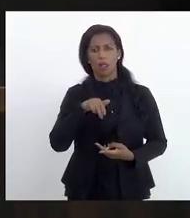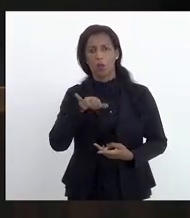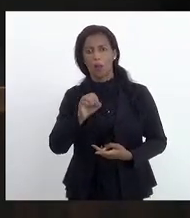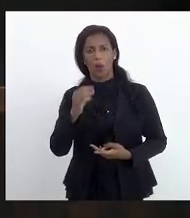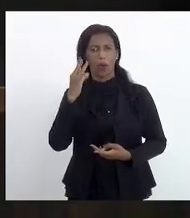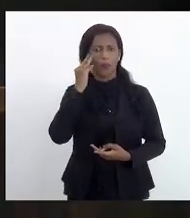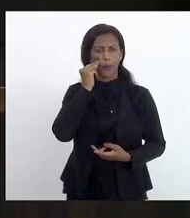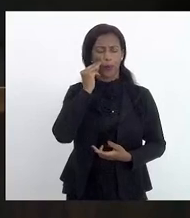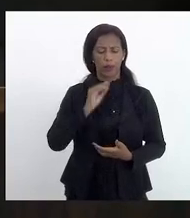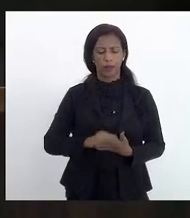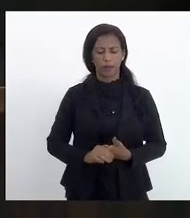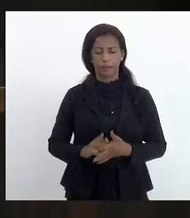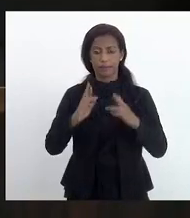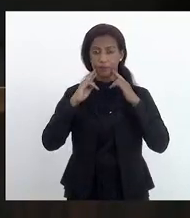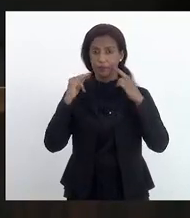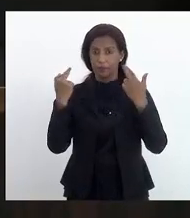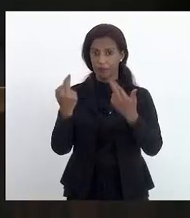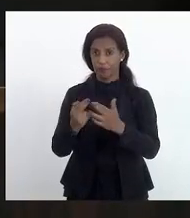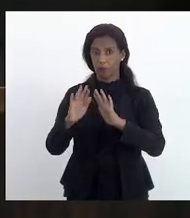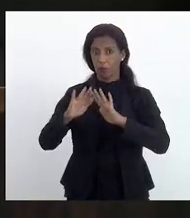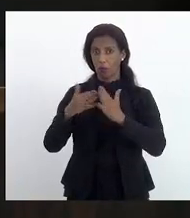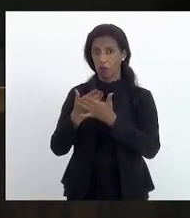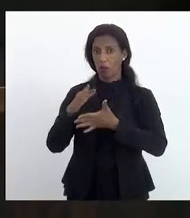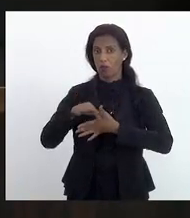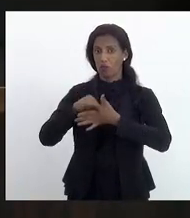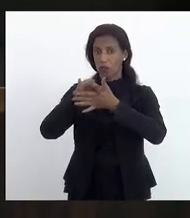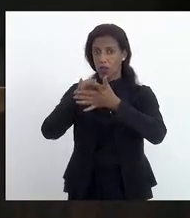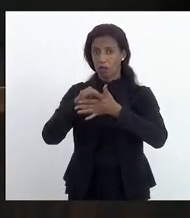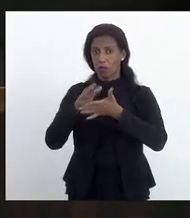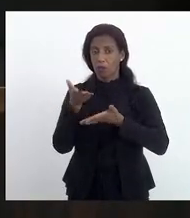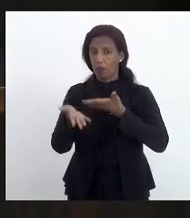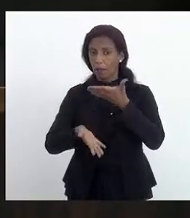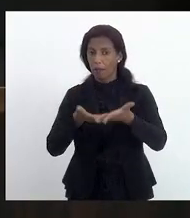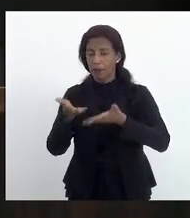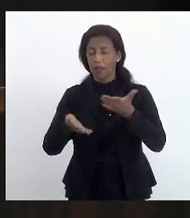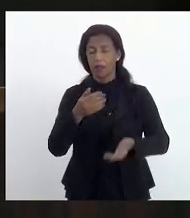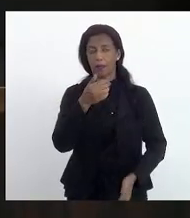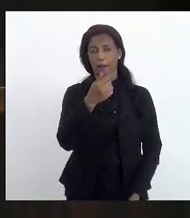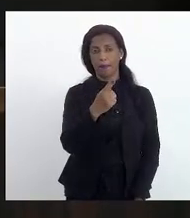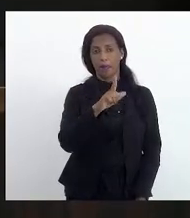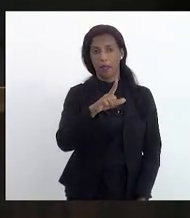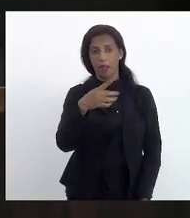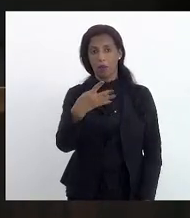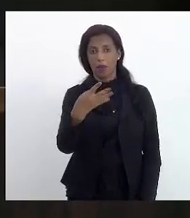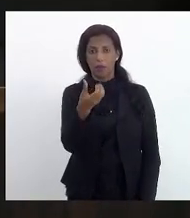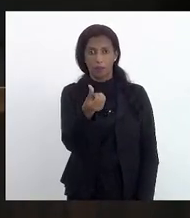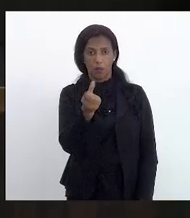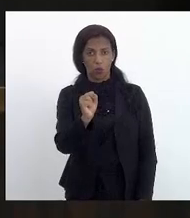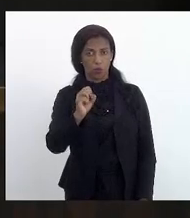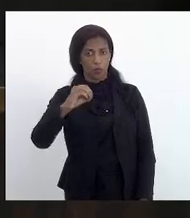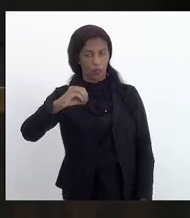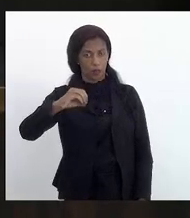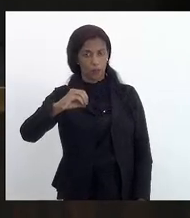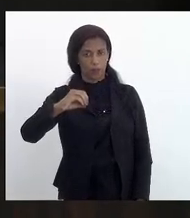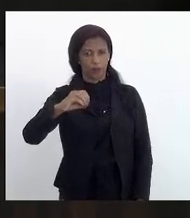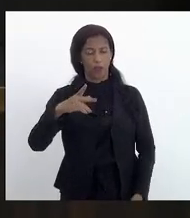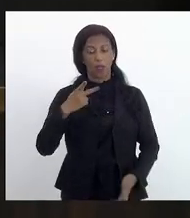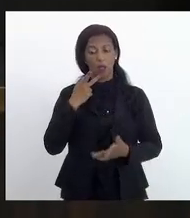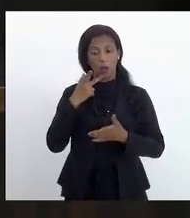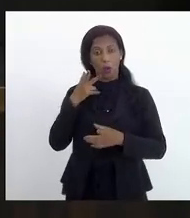Essa reunião de colégio de líderes foi para nós tratarmos do PL 4680, que nós vamos falar da